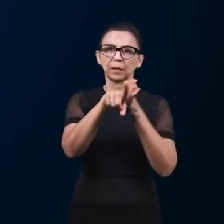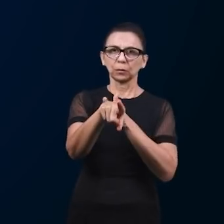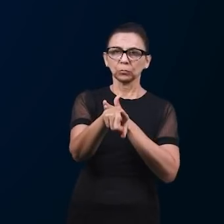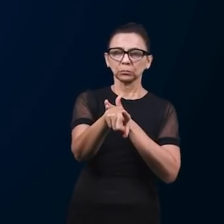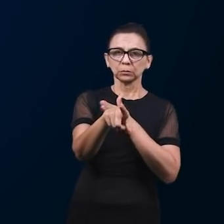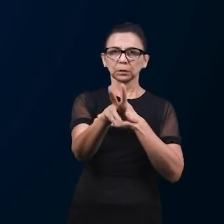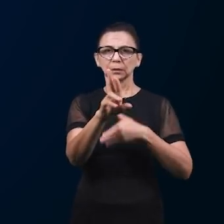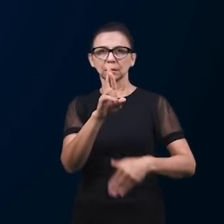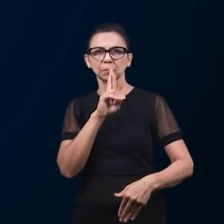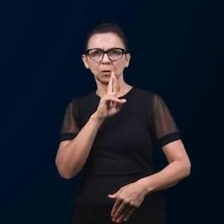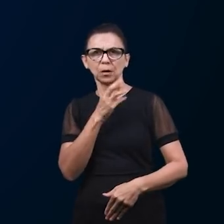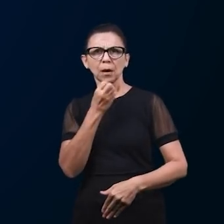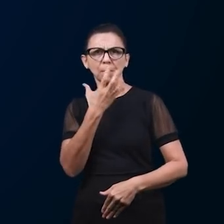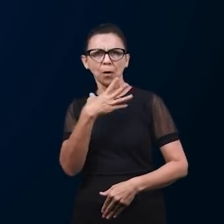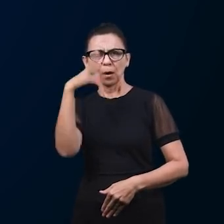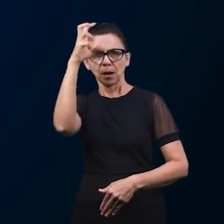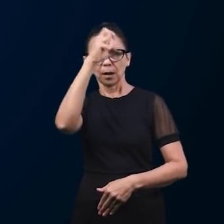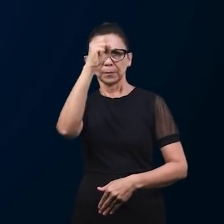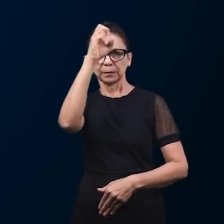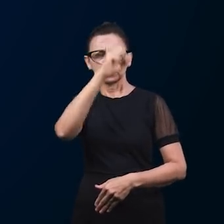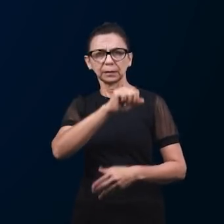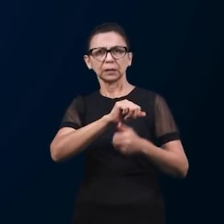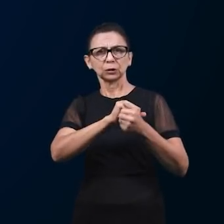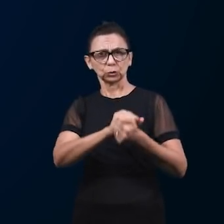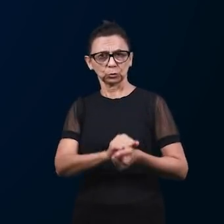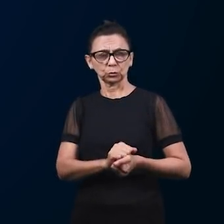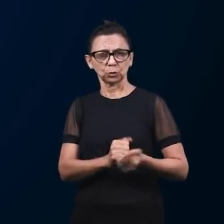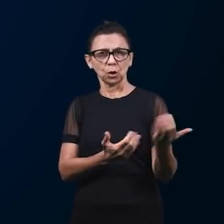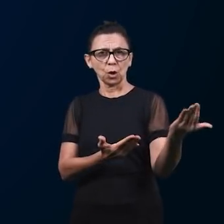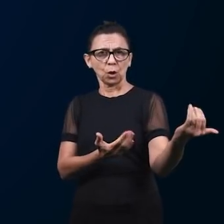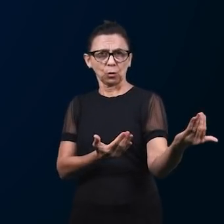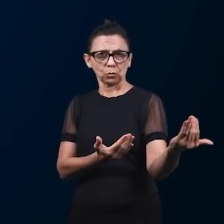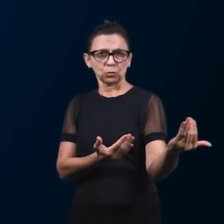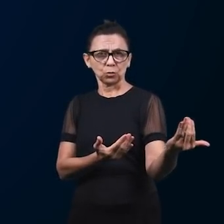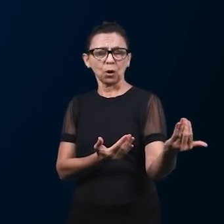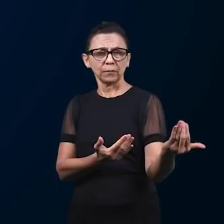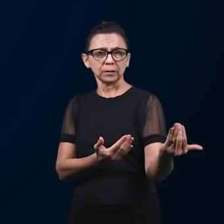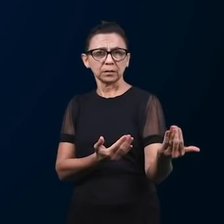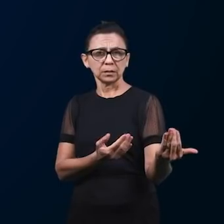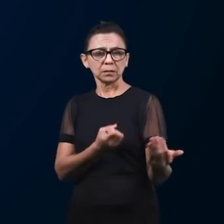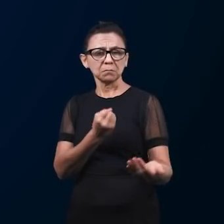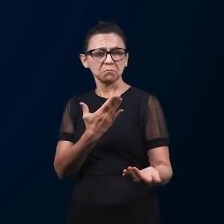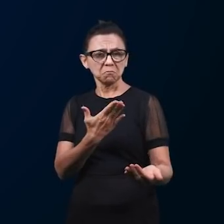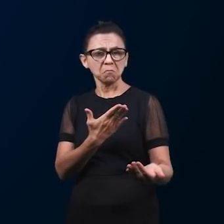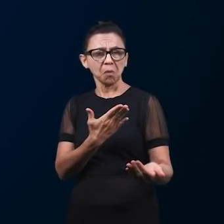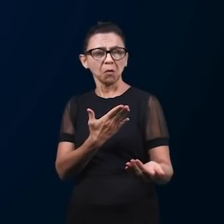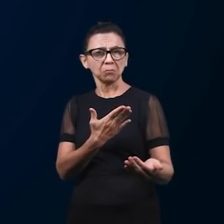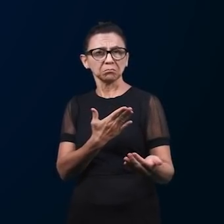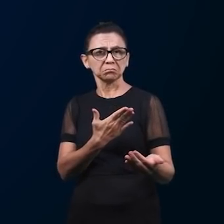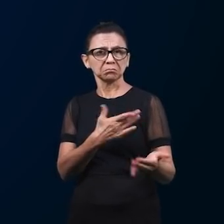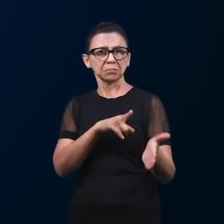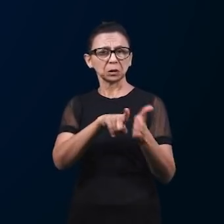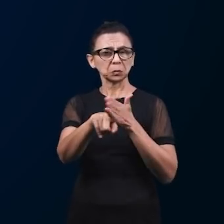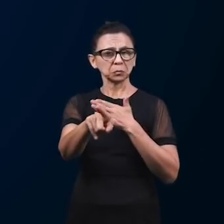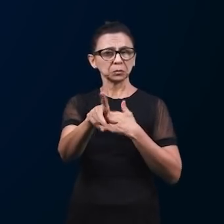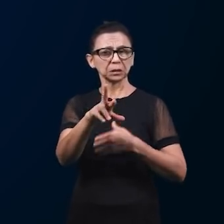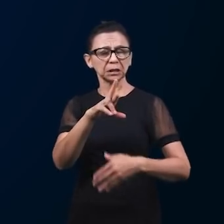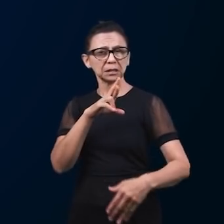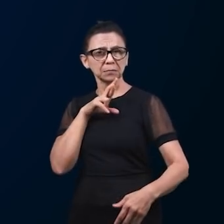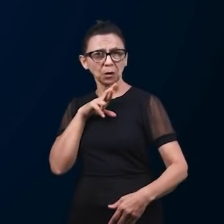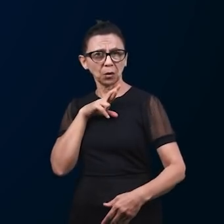oportunidade de estudar a Bíblia e de aprendermos juntos. Os jovens daqui dizem que esse exercício tem despertado neles interesse e curiosidade pela